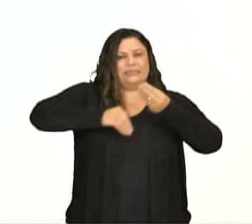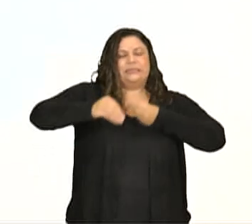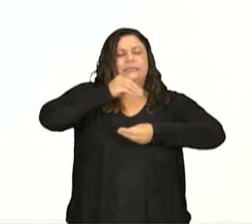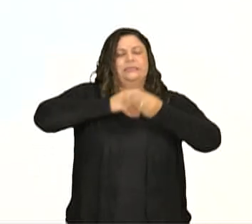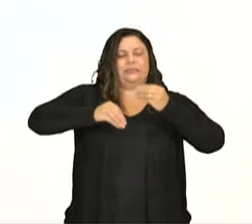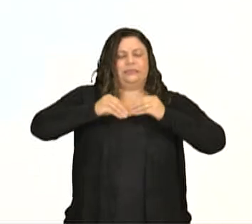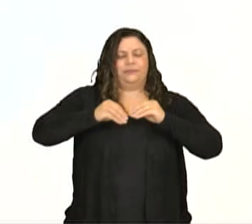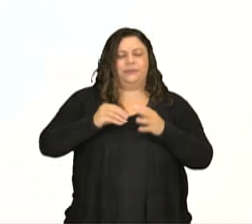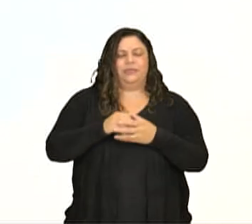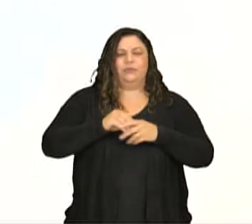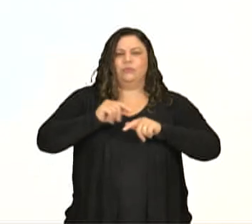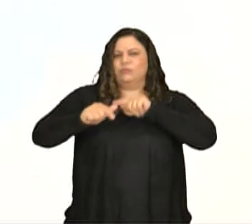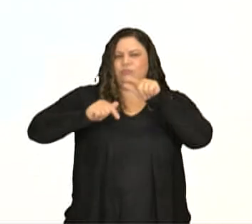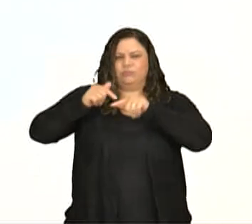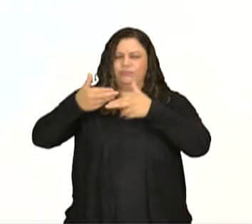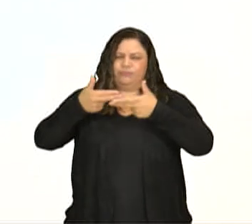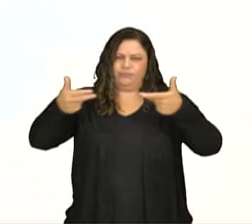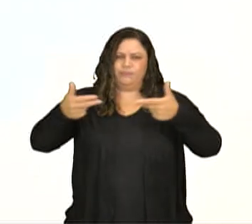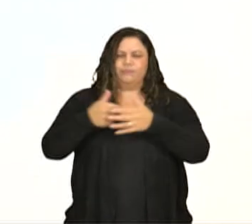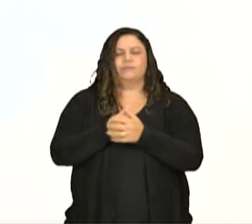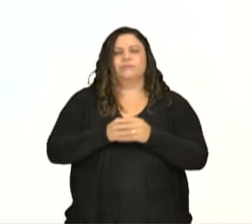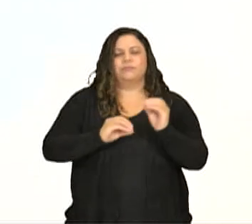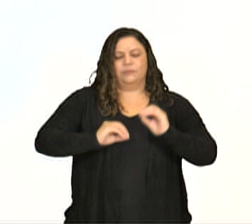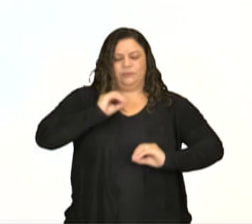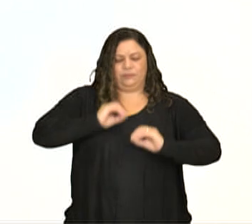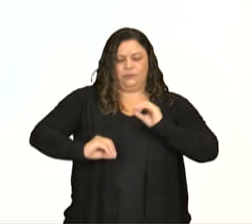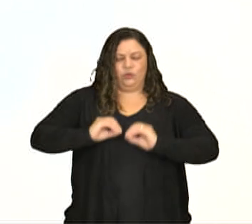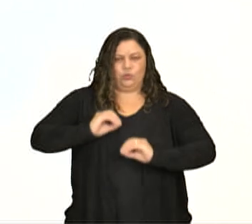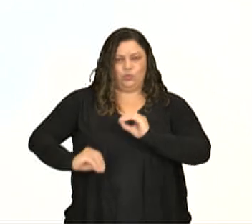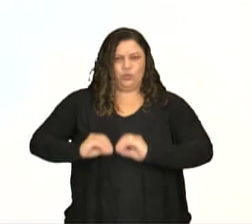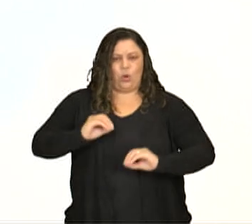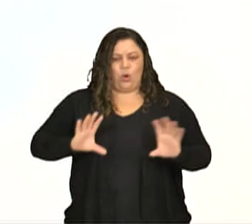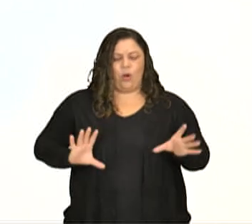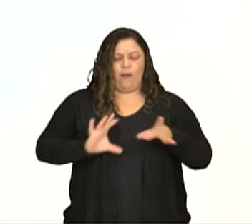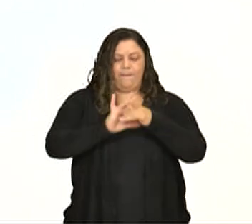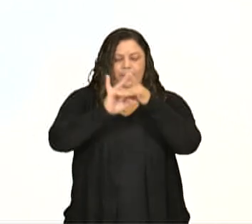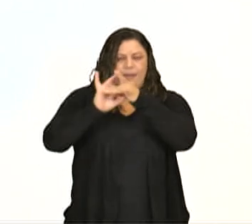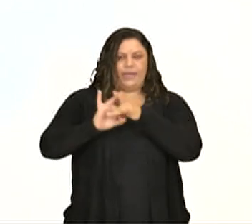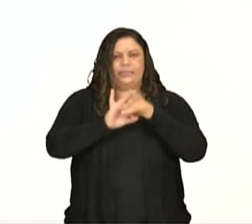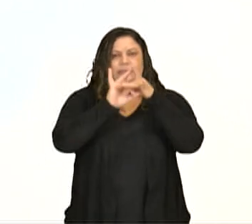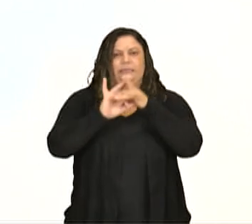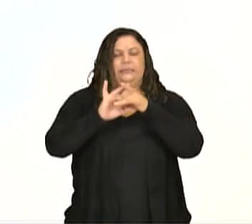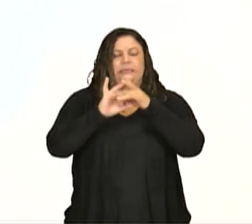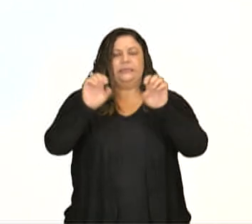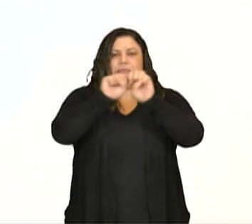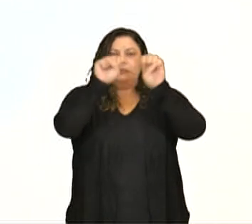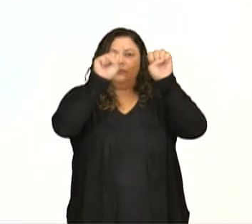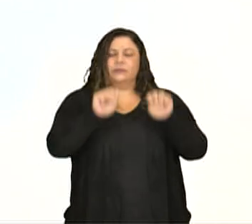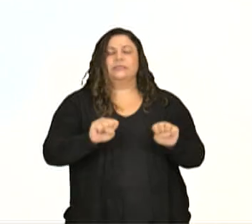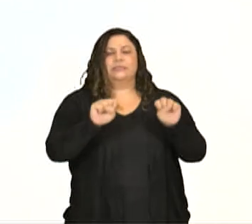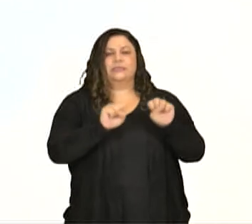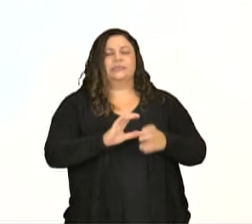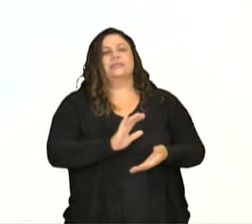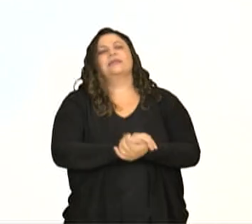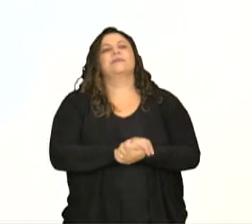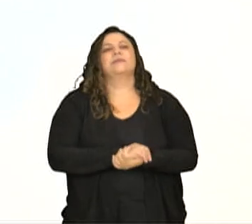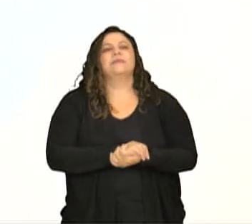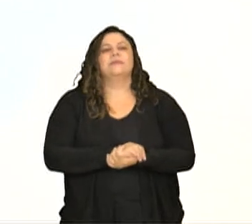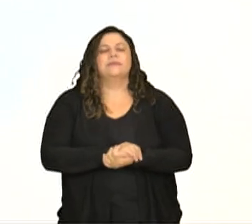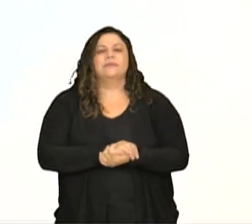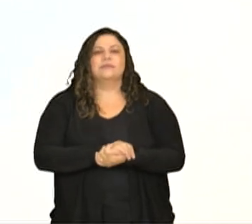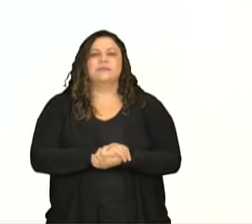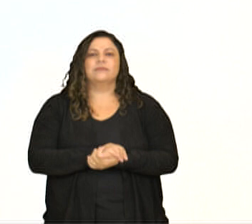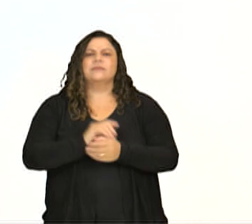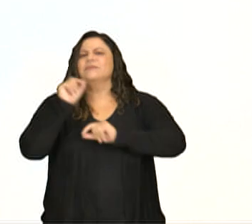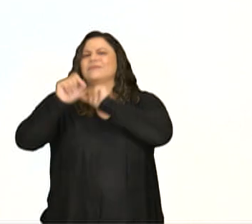desempenhando funções. E aí, esses órgãos, em conjunto, vão formar um chamado sistema, ok?